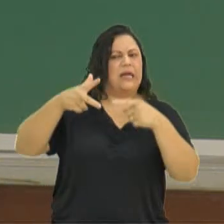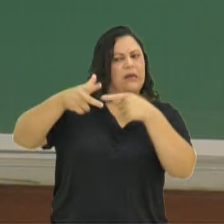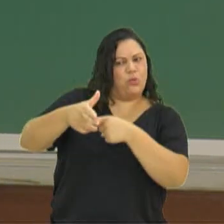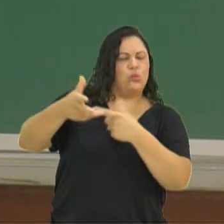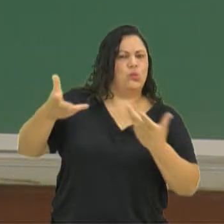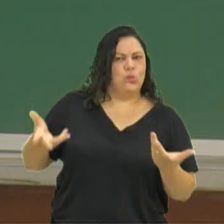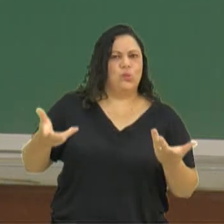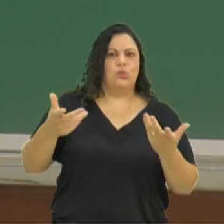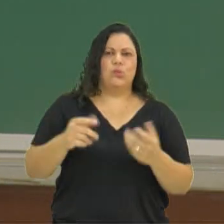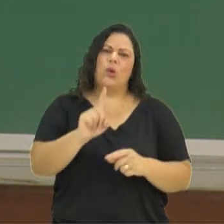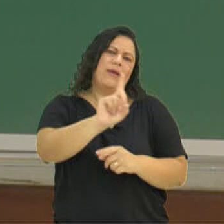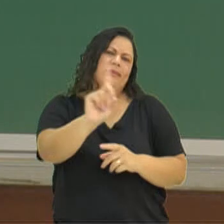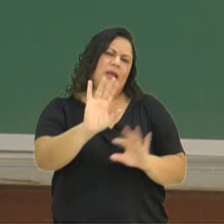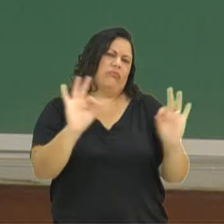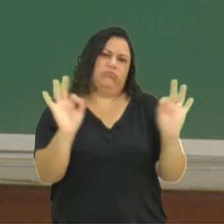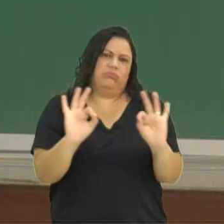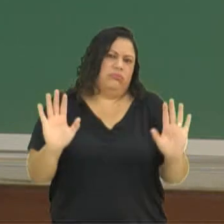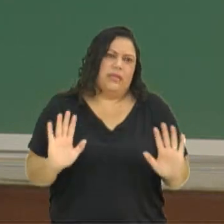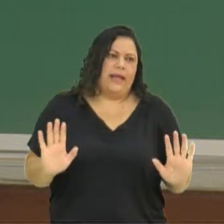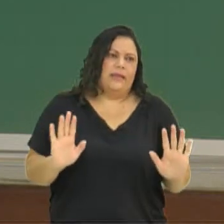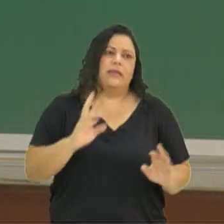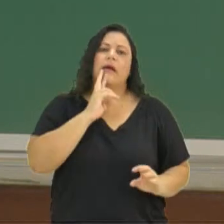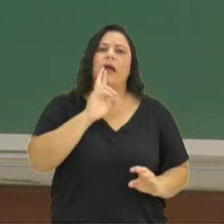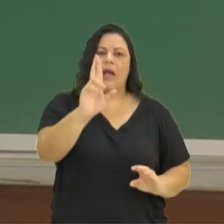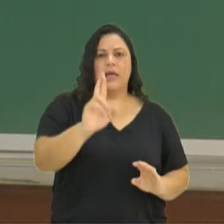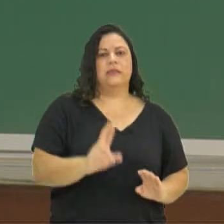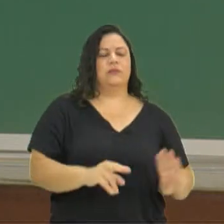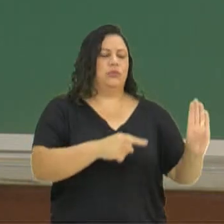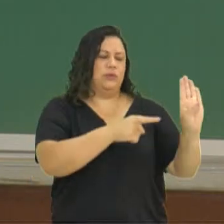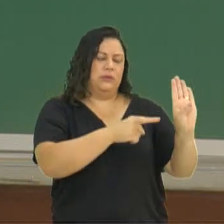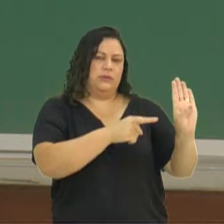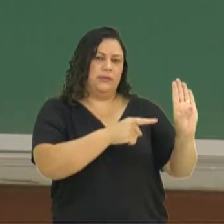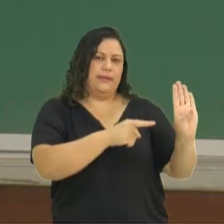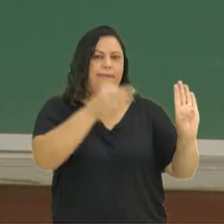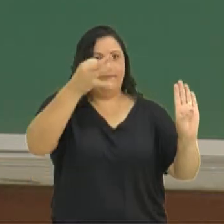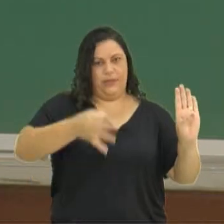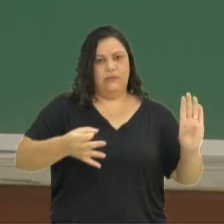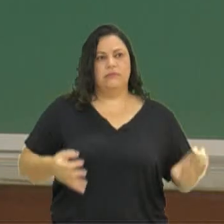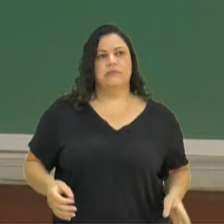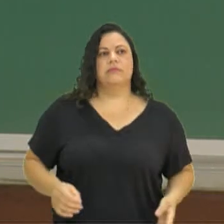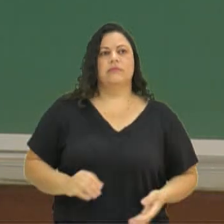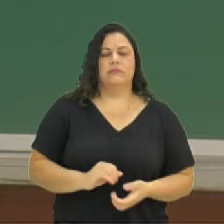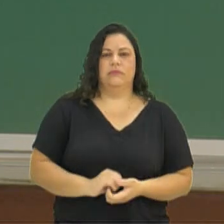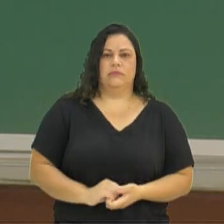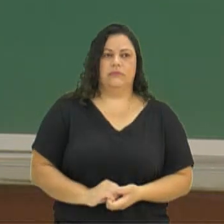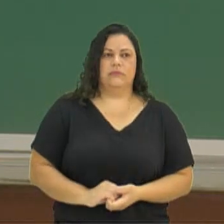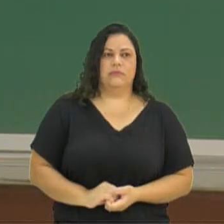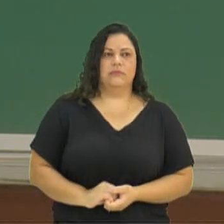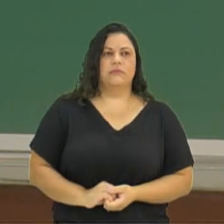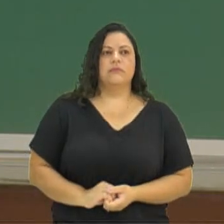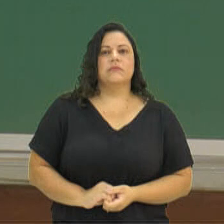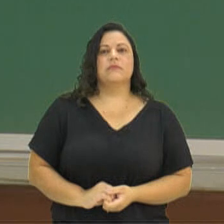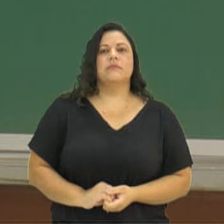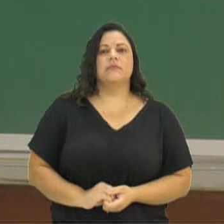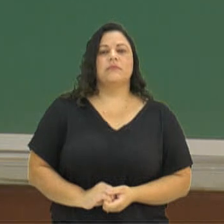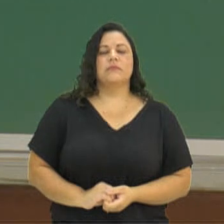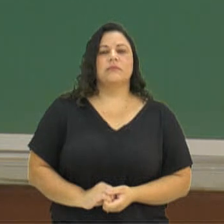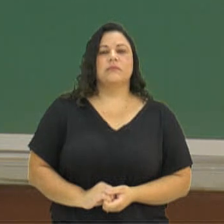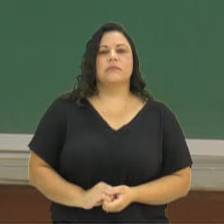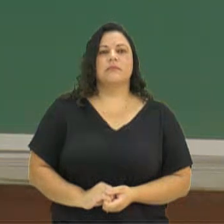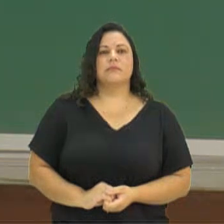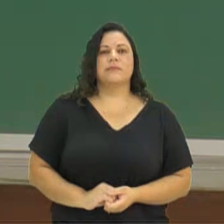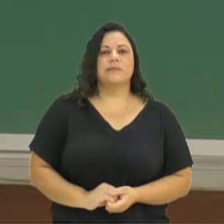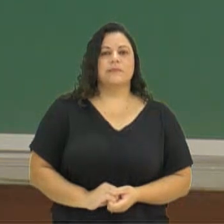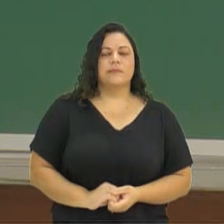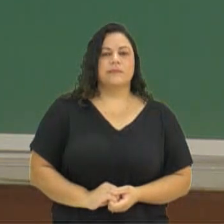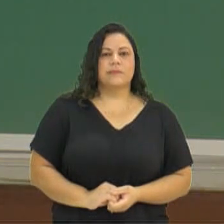venda dos livros e nem apresentar expectativas, e sim anunciar a venda desses livros. Muito bem! Agora sim,